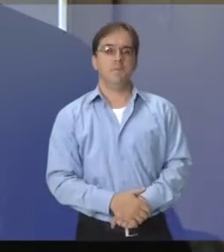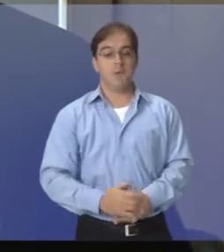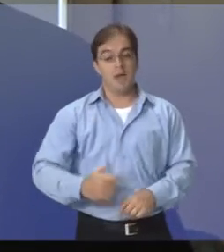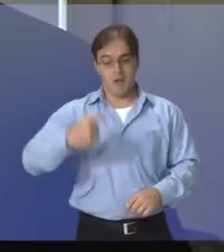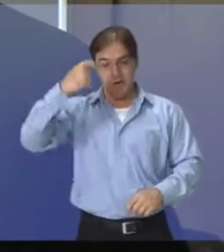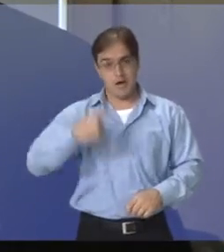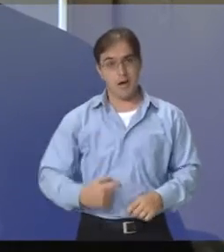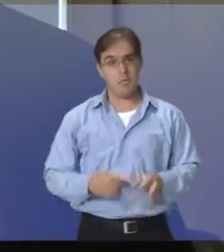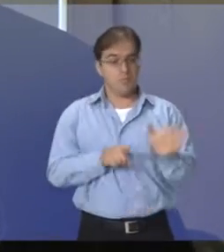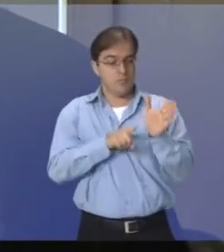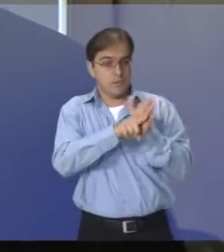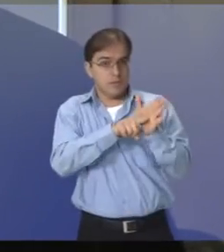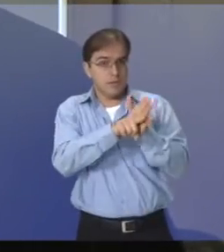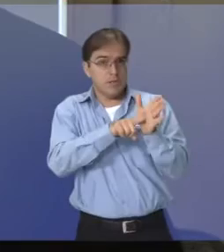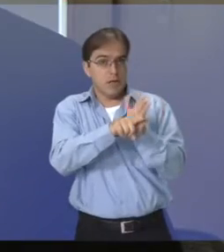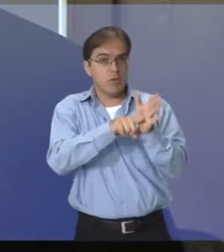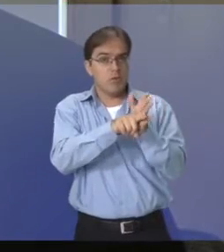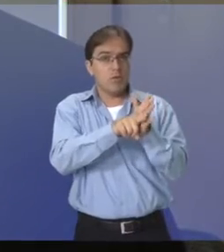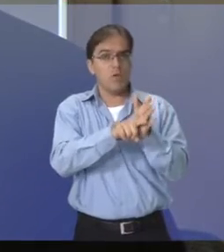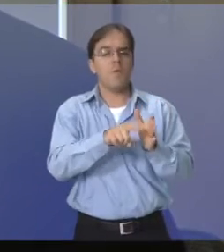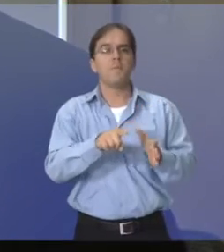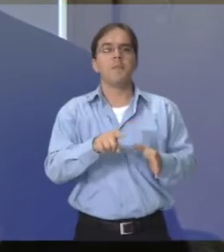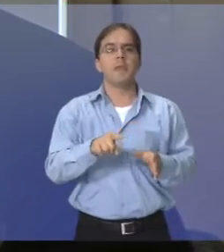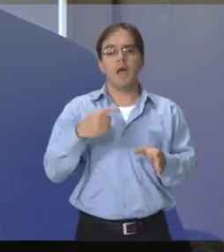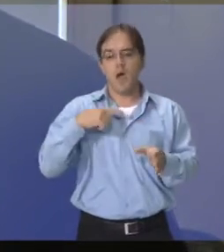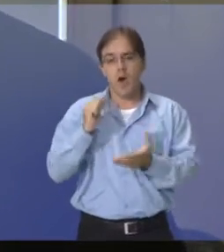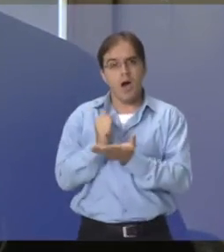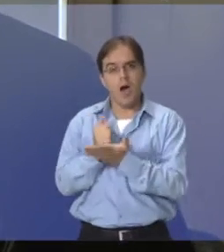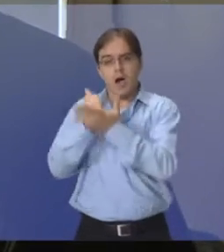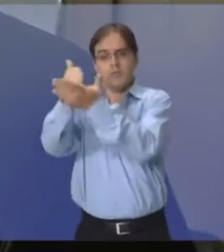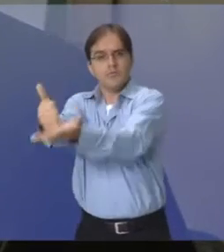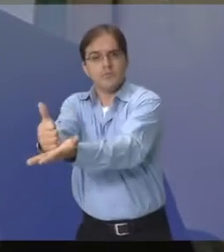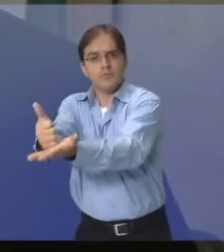pesquisador, né? E auxilio o professor